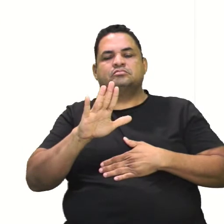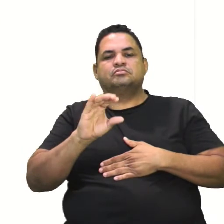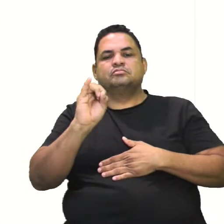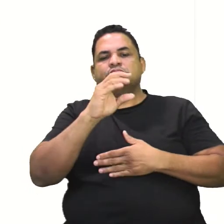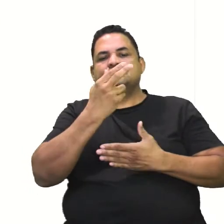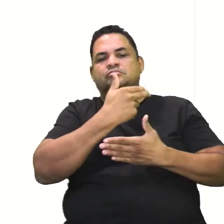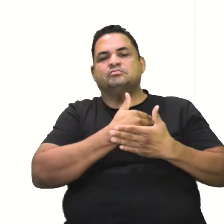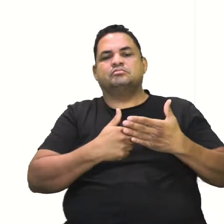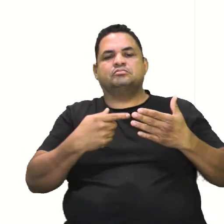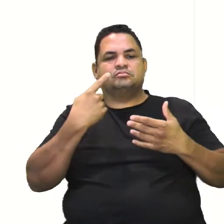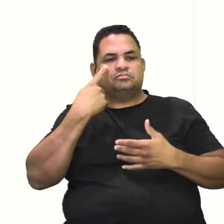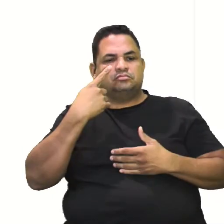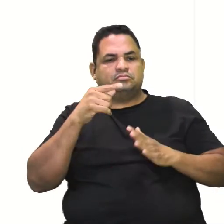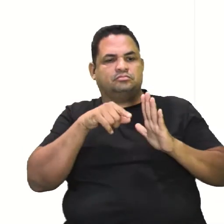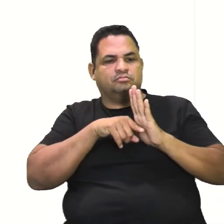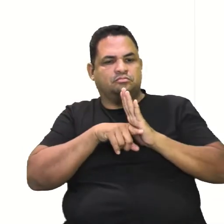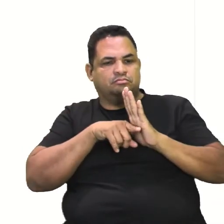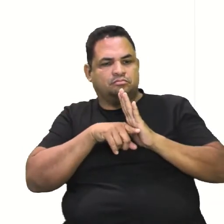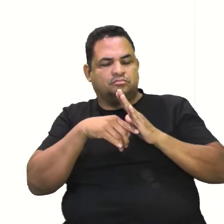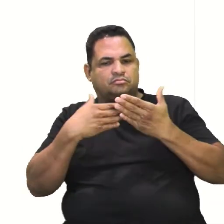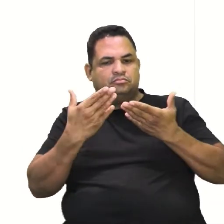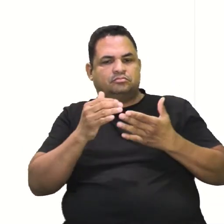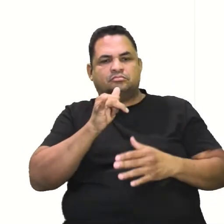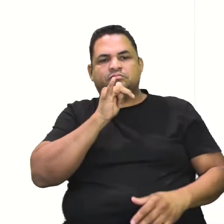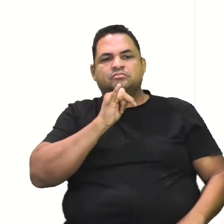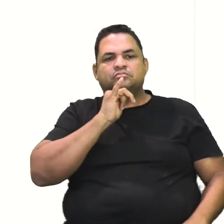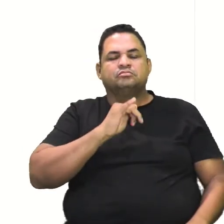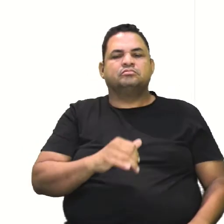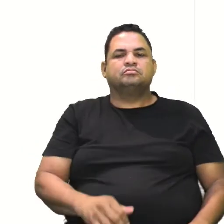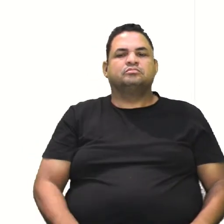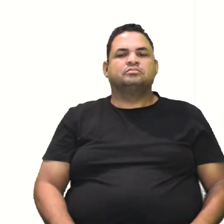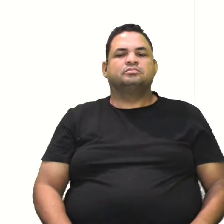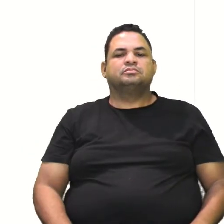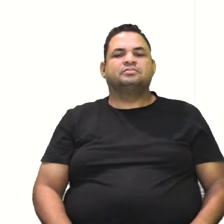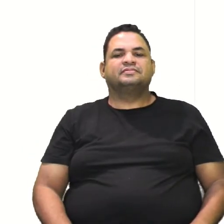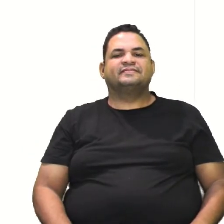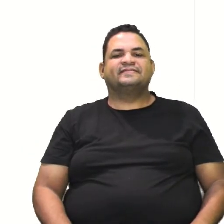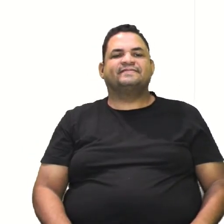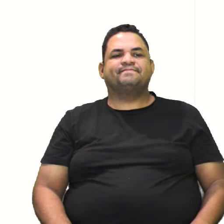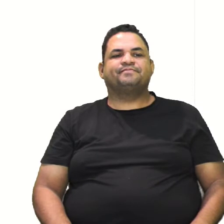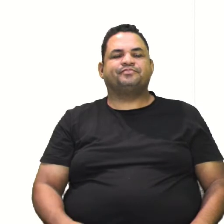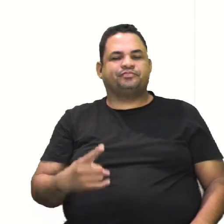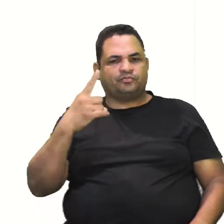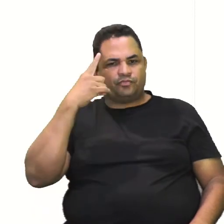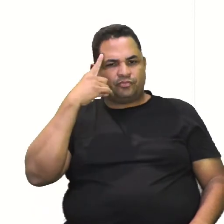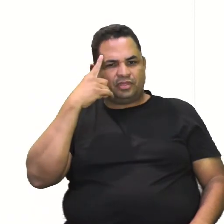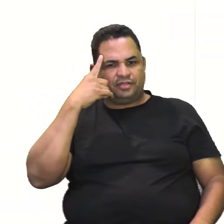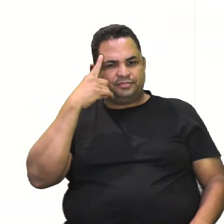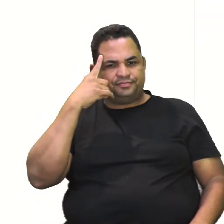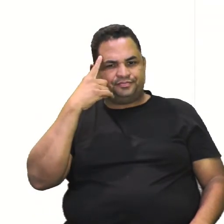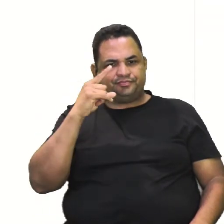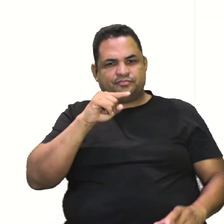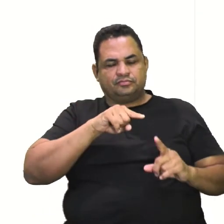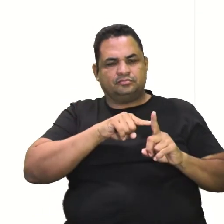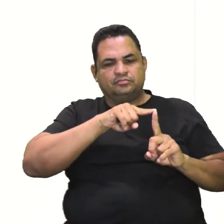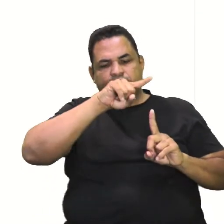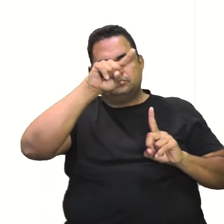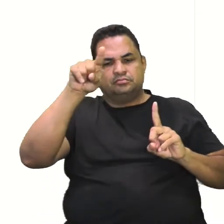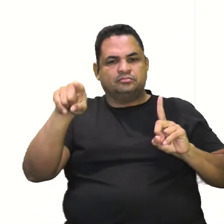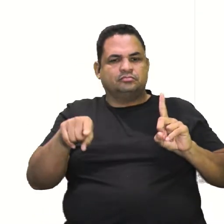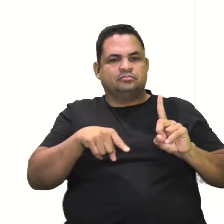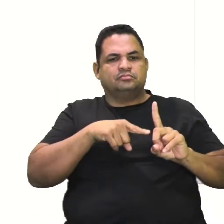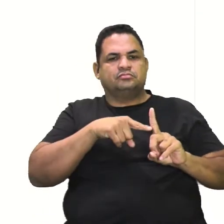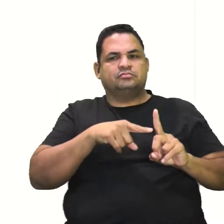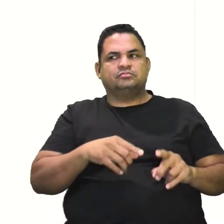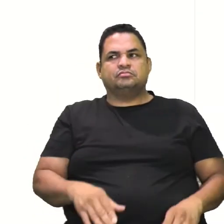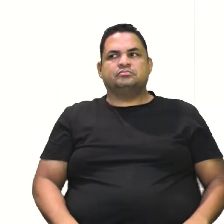pode analisar os fatos aqui, né? Por exemplo... Se a gente pode pensar ali na circunferência primeiro, né?